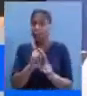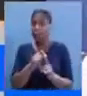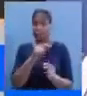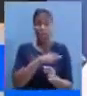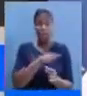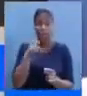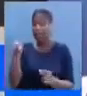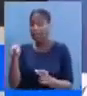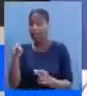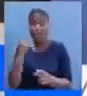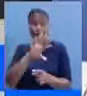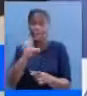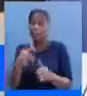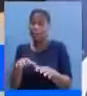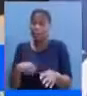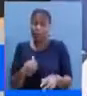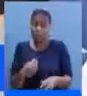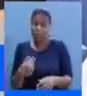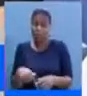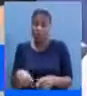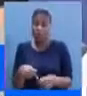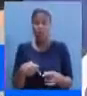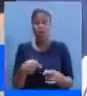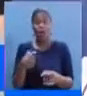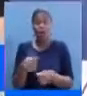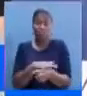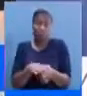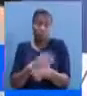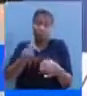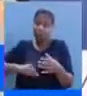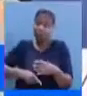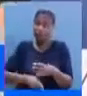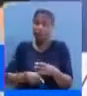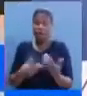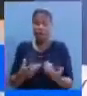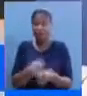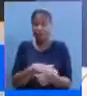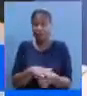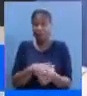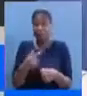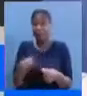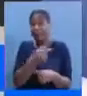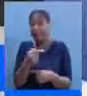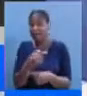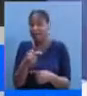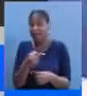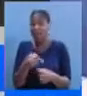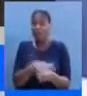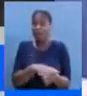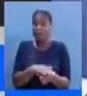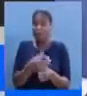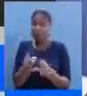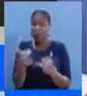daquele país, mas sim da preocupação que existe em relação a um ambiente de fundo, que é um ambiente negativo, que é um ambiente